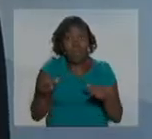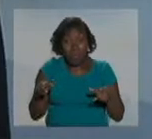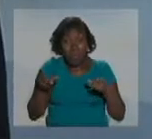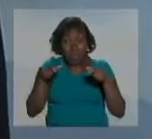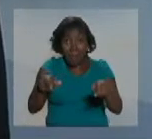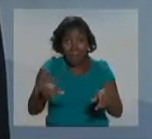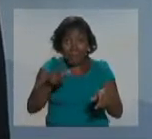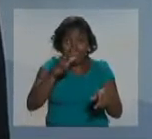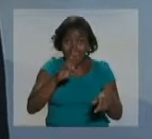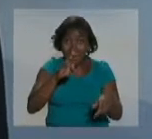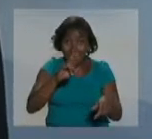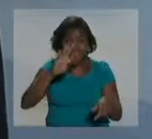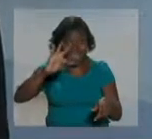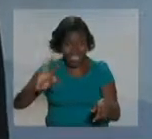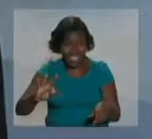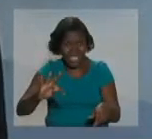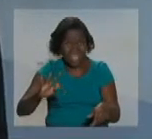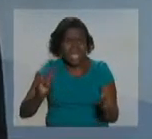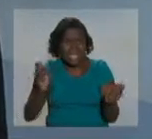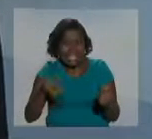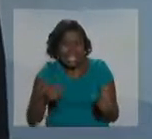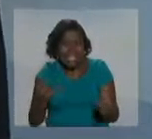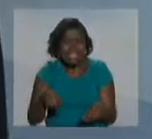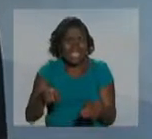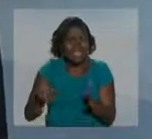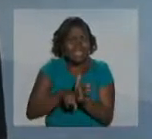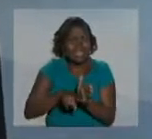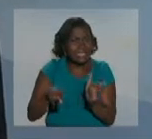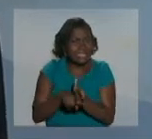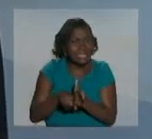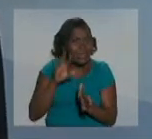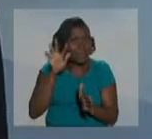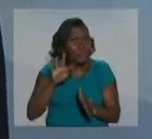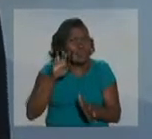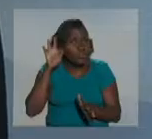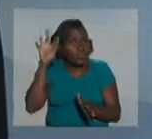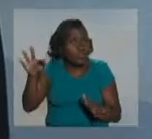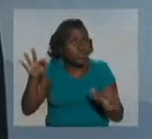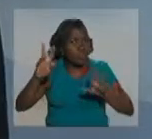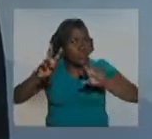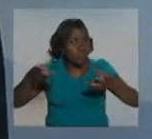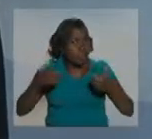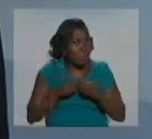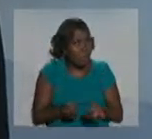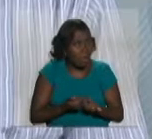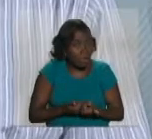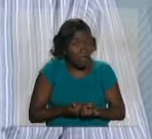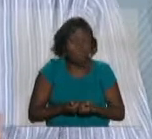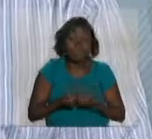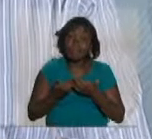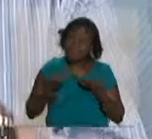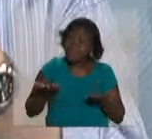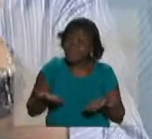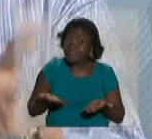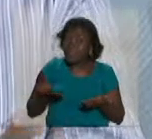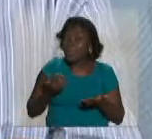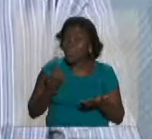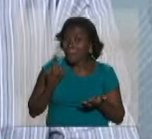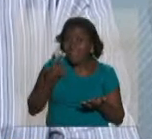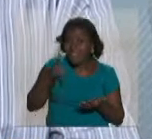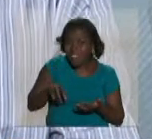de BRT. Isso, de alguma forma, pode influenciar negativamente, futuramente, em relação ao sistema de transporte? Pois é, porque uma vez que